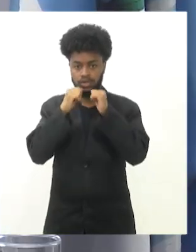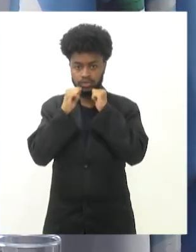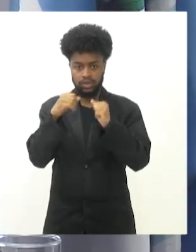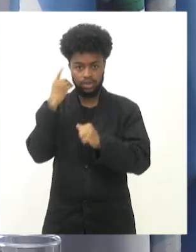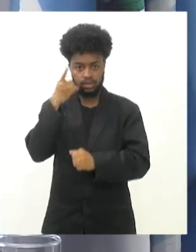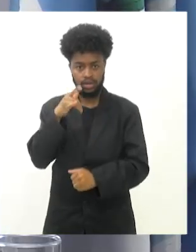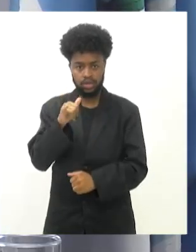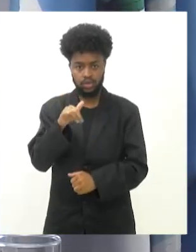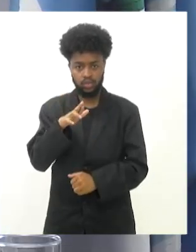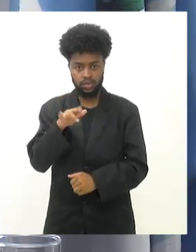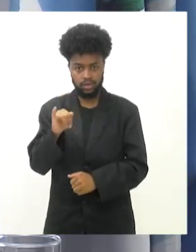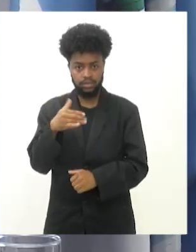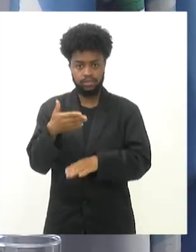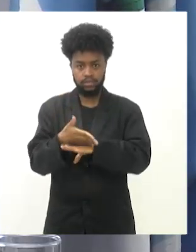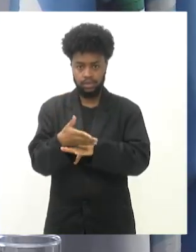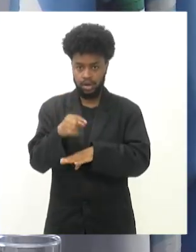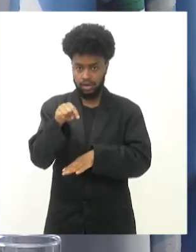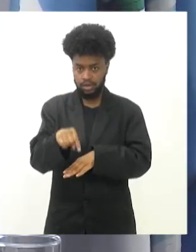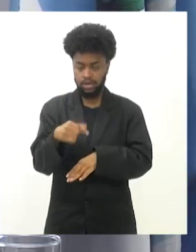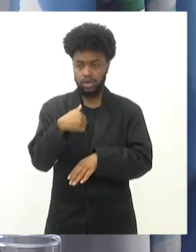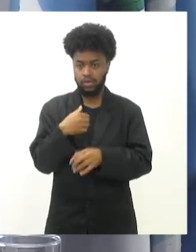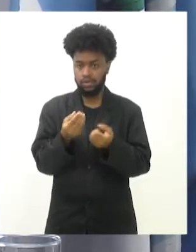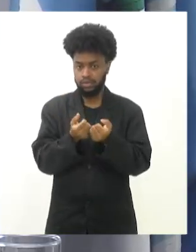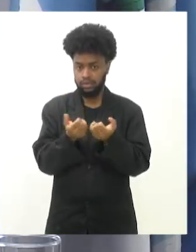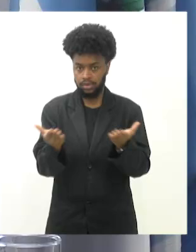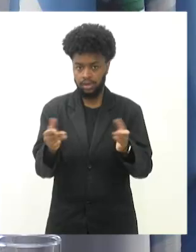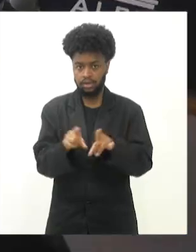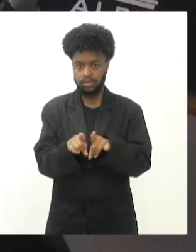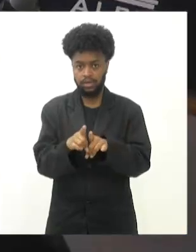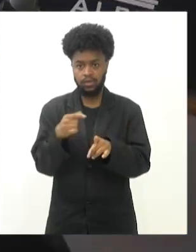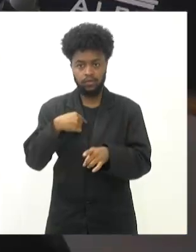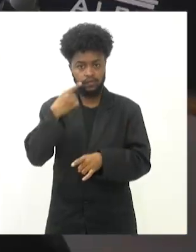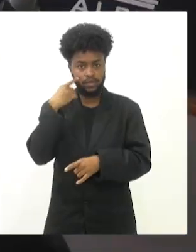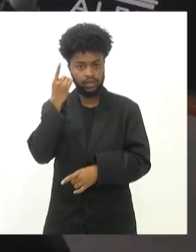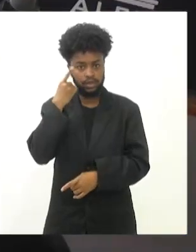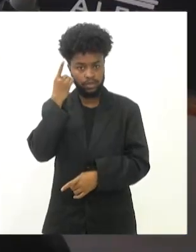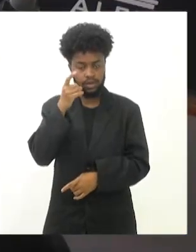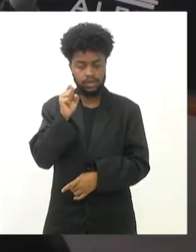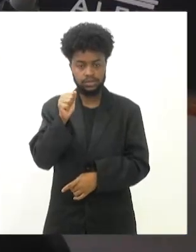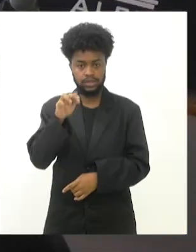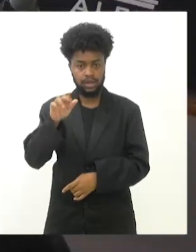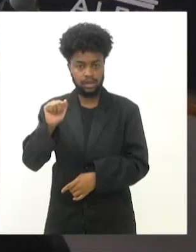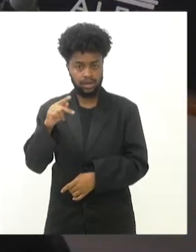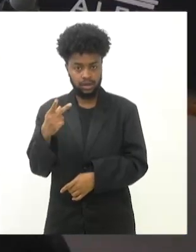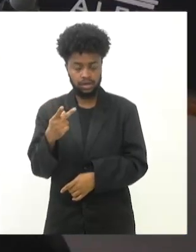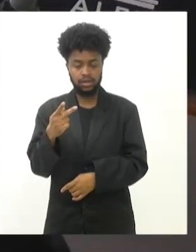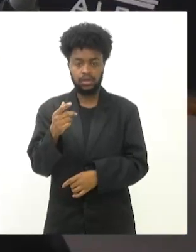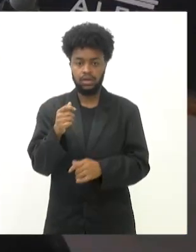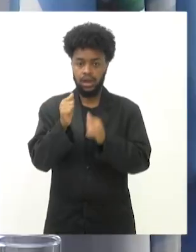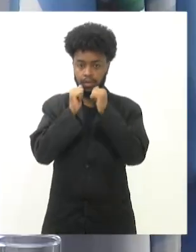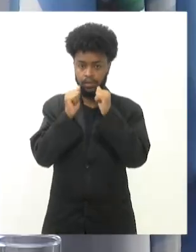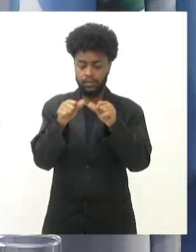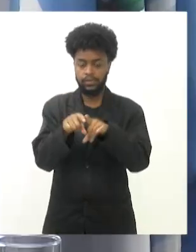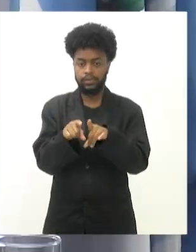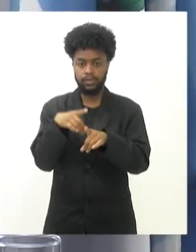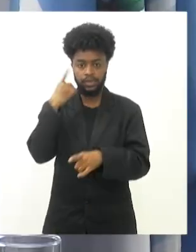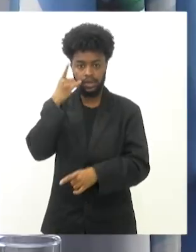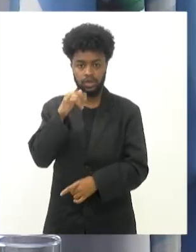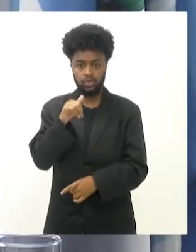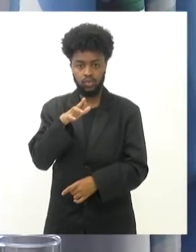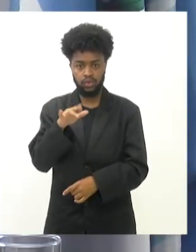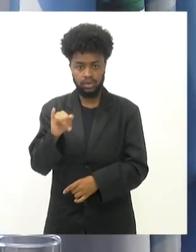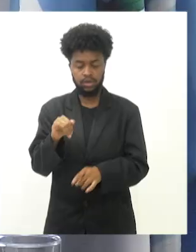Yuri presente aqui. Eu vou entregar, vejo a assessoria da deputada Sara Pôncio, a assessoria do deputado Yuri. Faço chegar